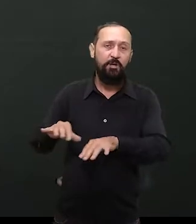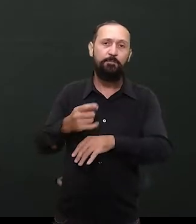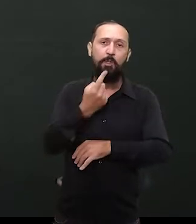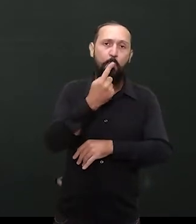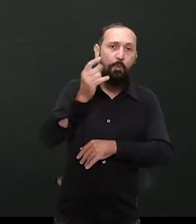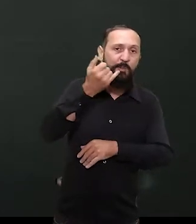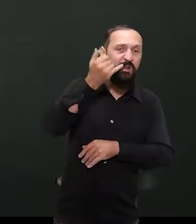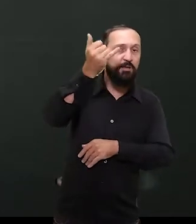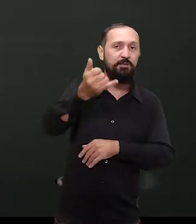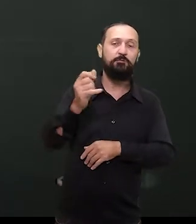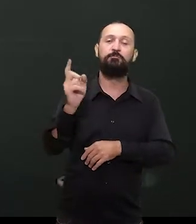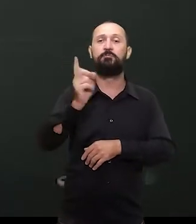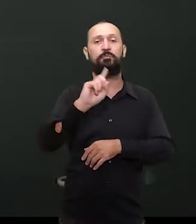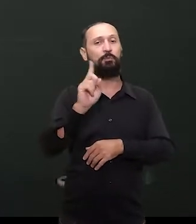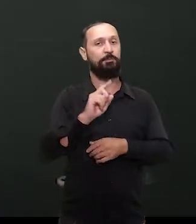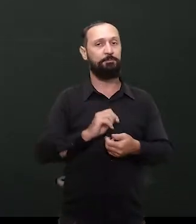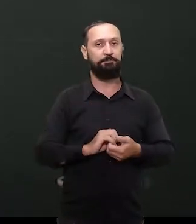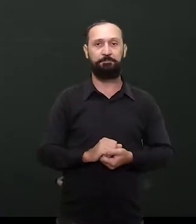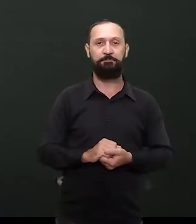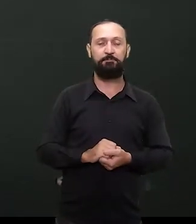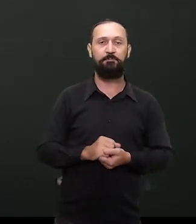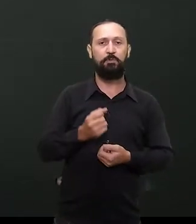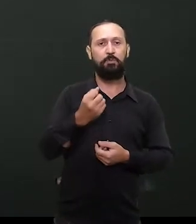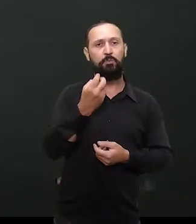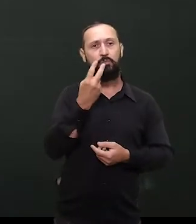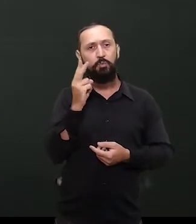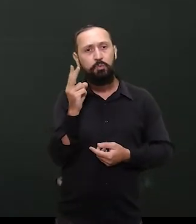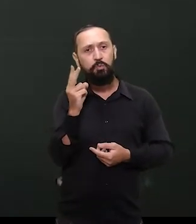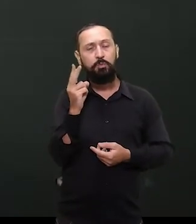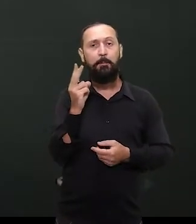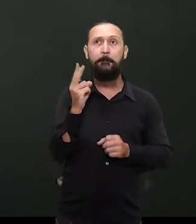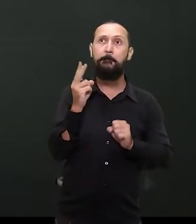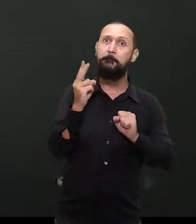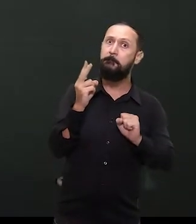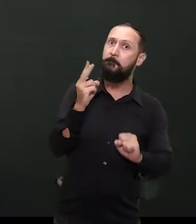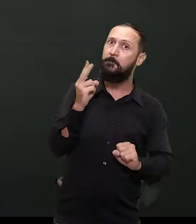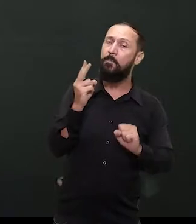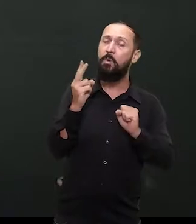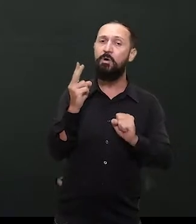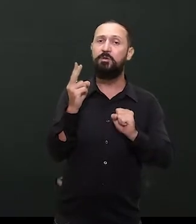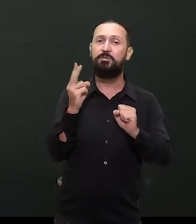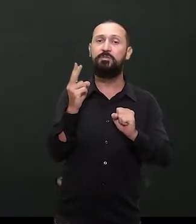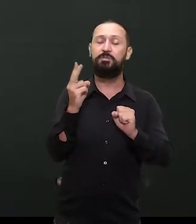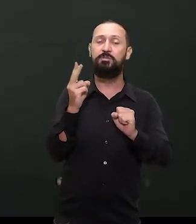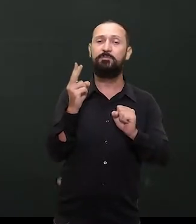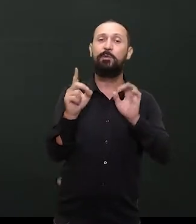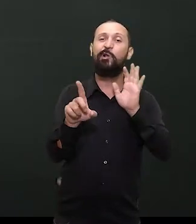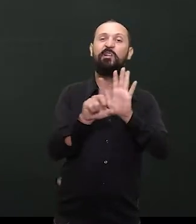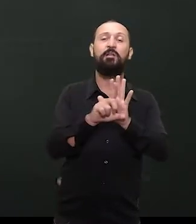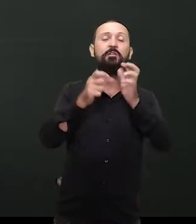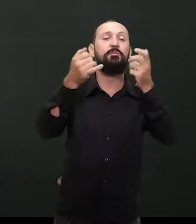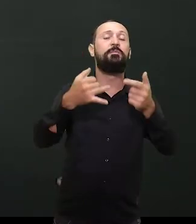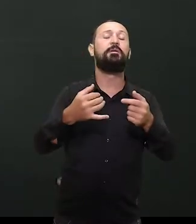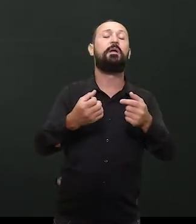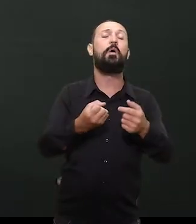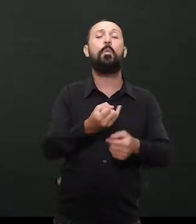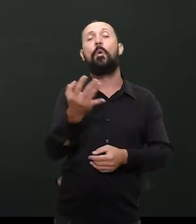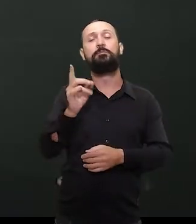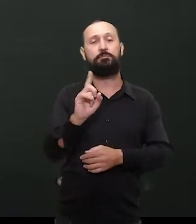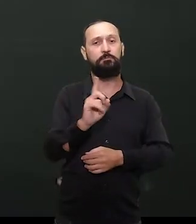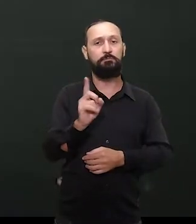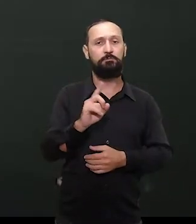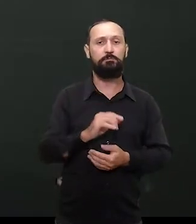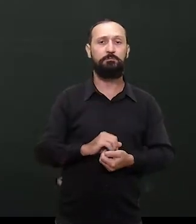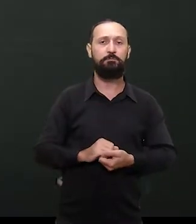uma ligação não configure estoque duas três Pode configurar a lei nos diz a quantidade